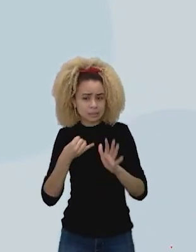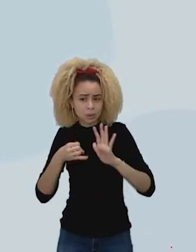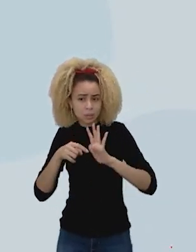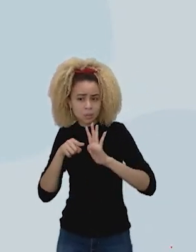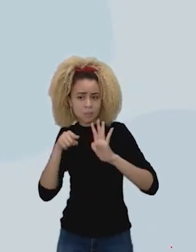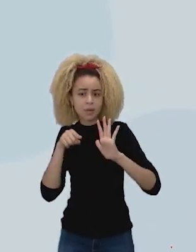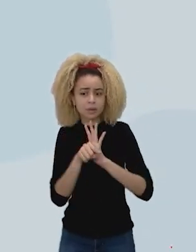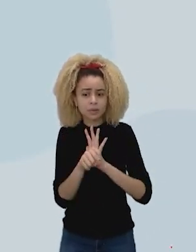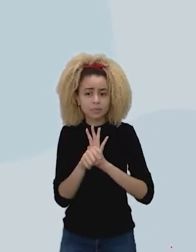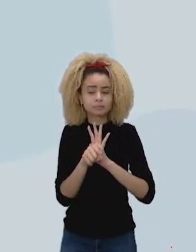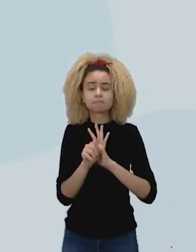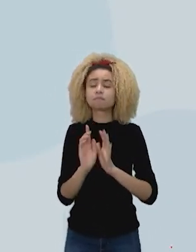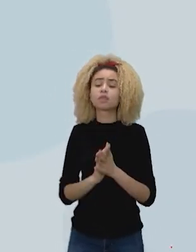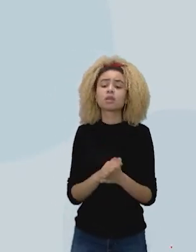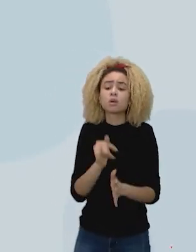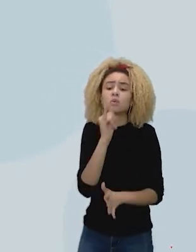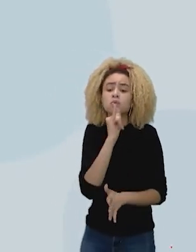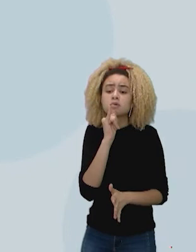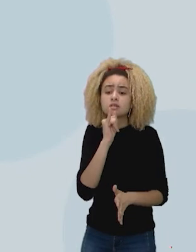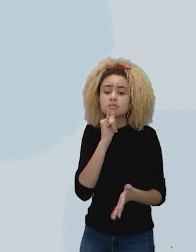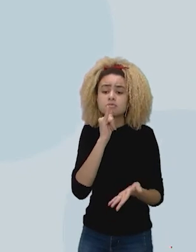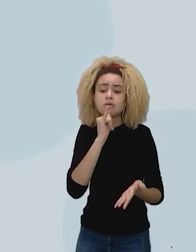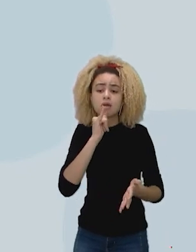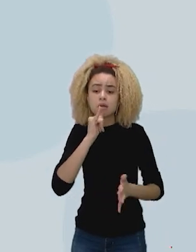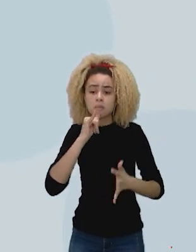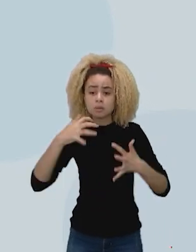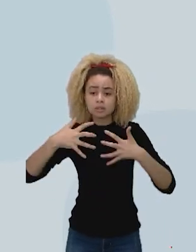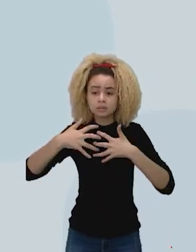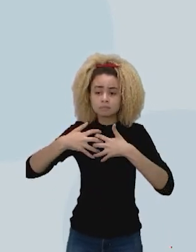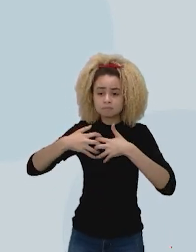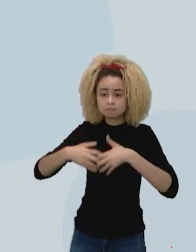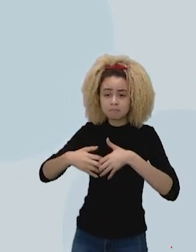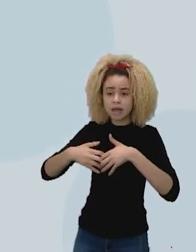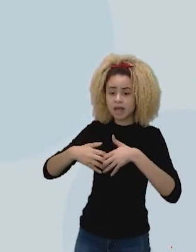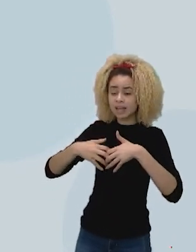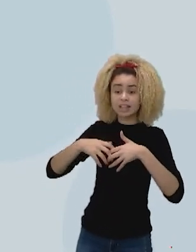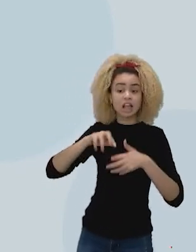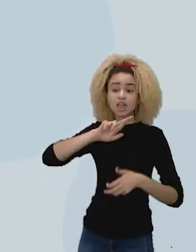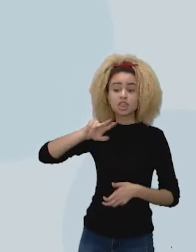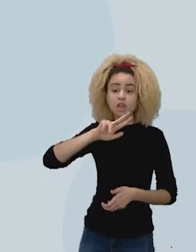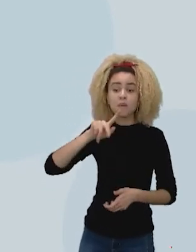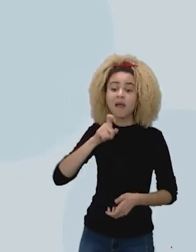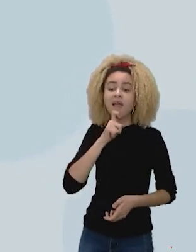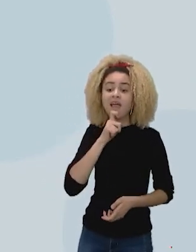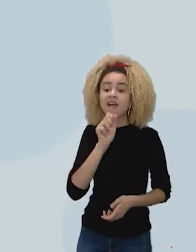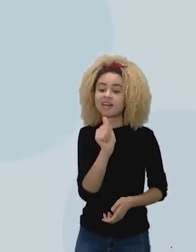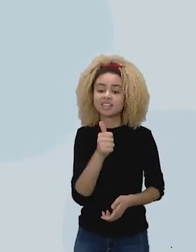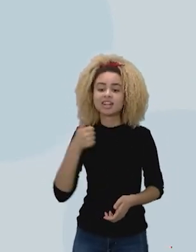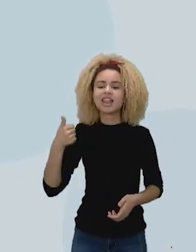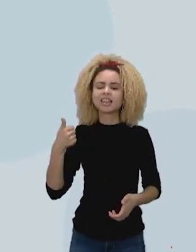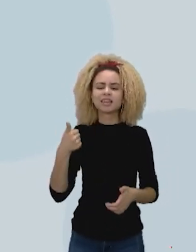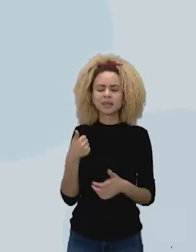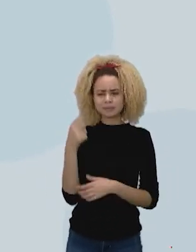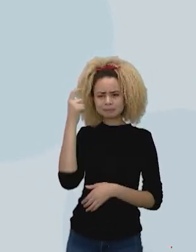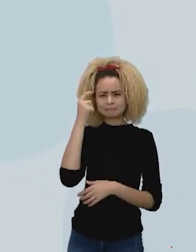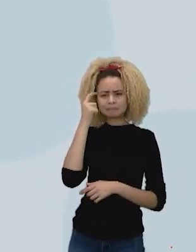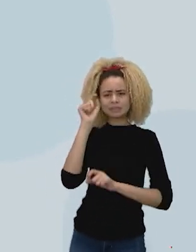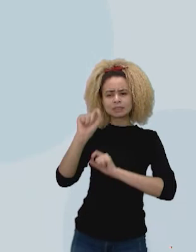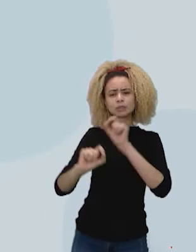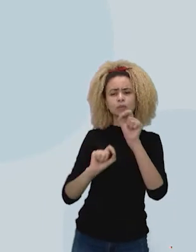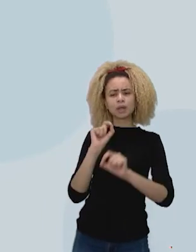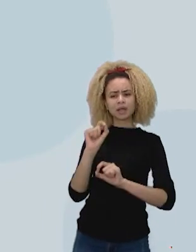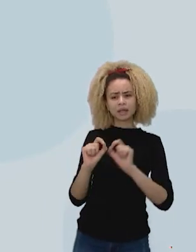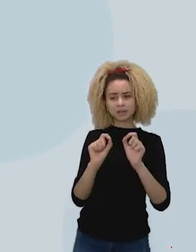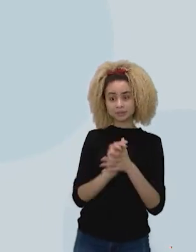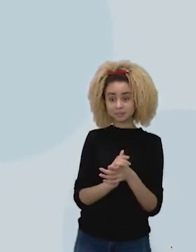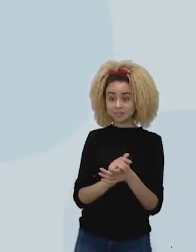eu perguntar para você, me dê um exemplo aí de máquina frigorífica sem ser a geladeira, o que você consegue pensar? Não é verdade